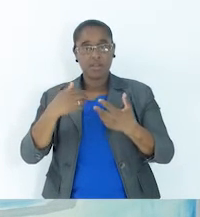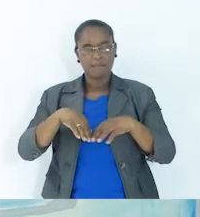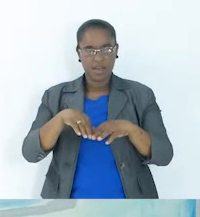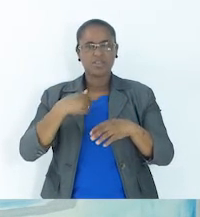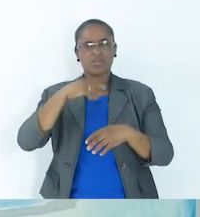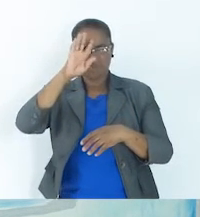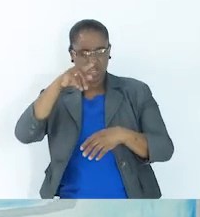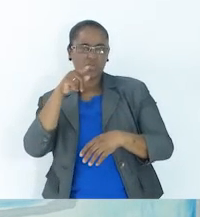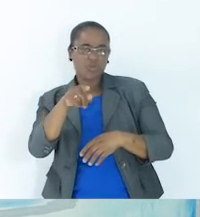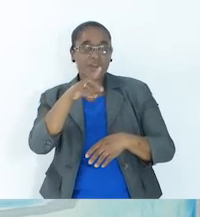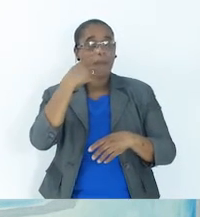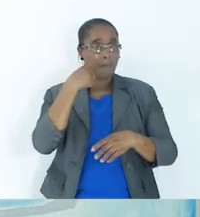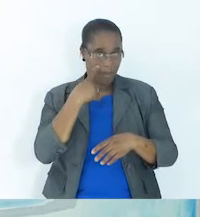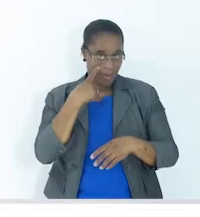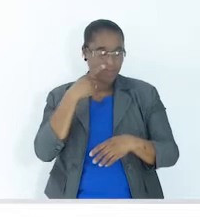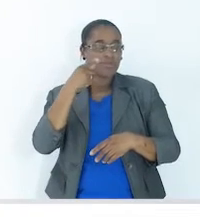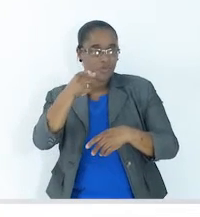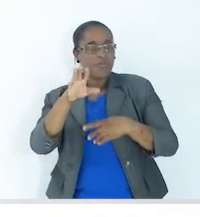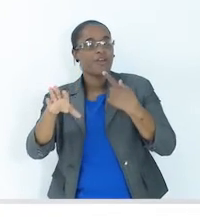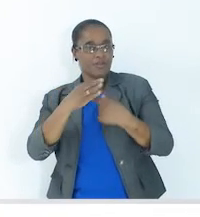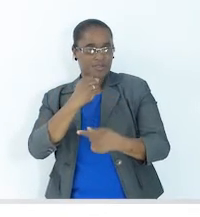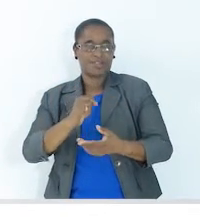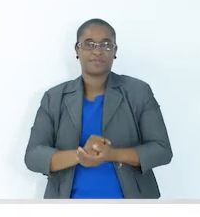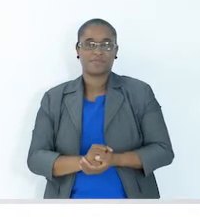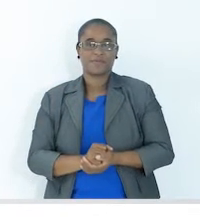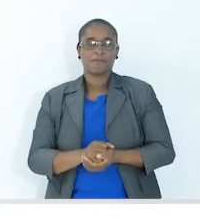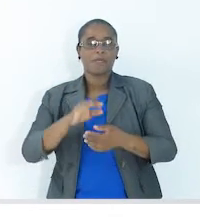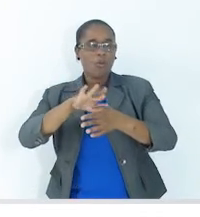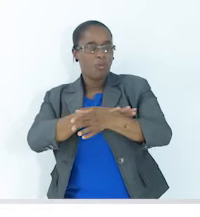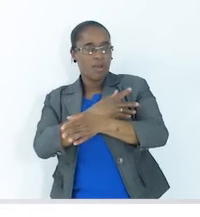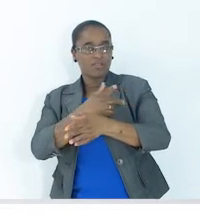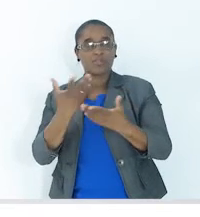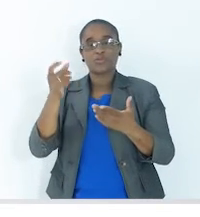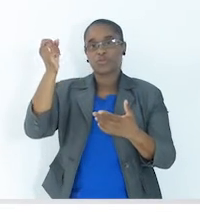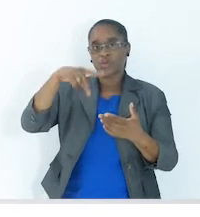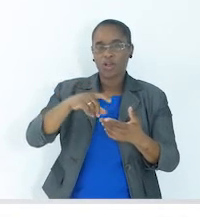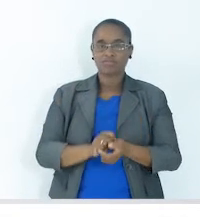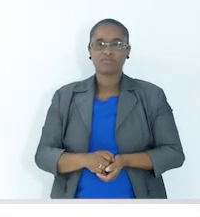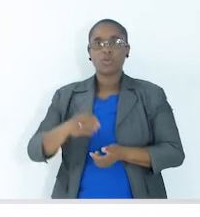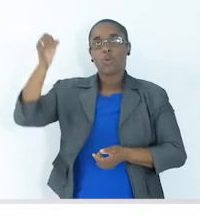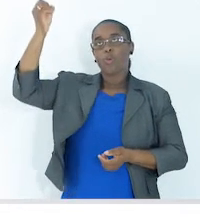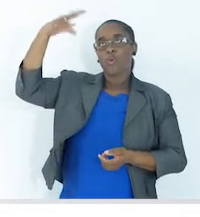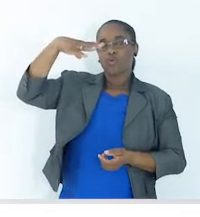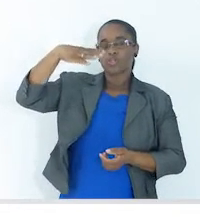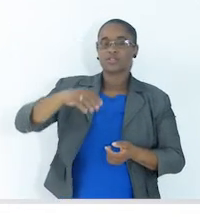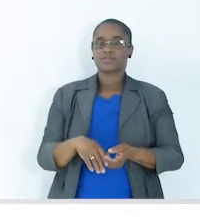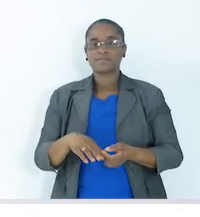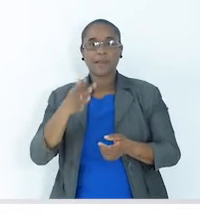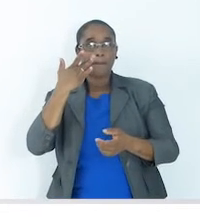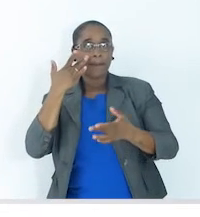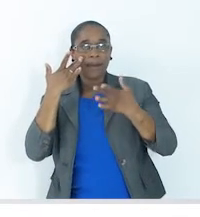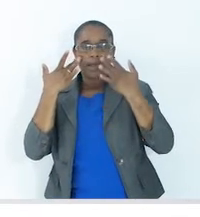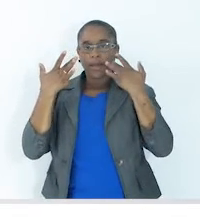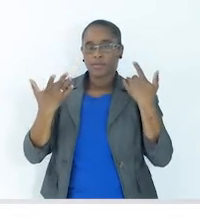esperto, vai lá conseguir. O poeta, em vez de sol, luz, brilho, tem nevoeiro, que é o